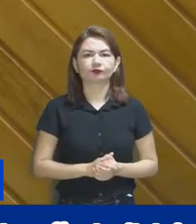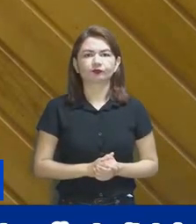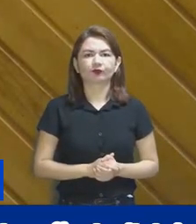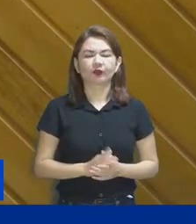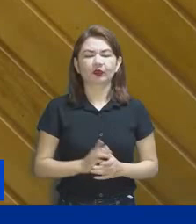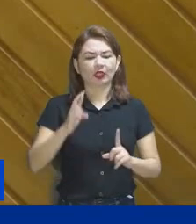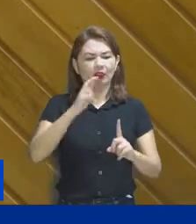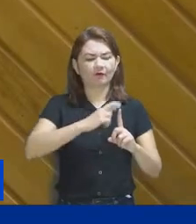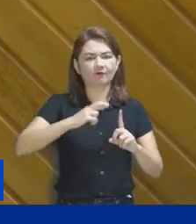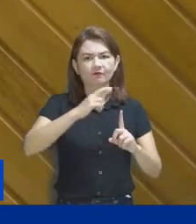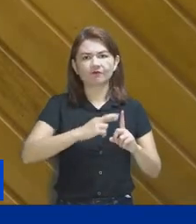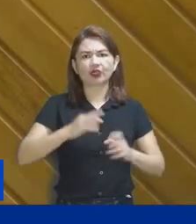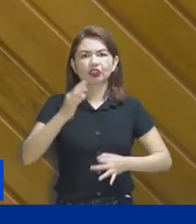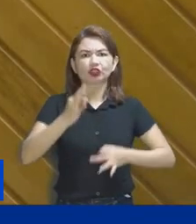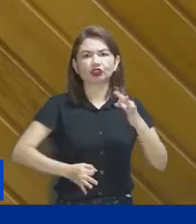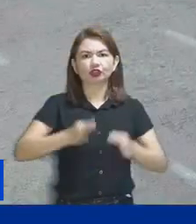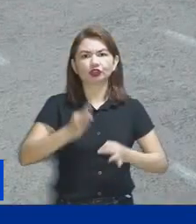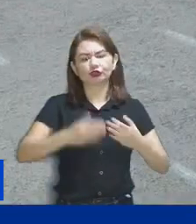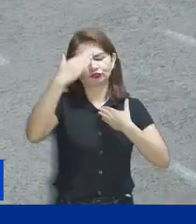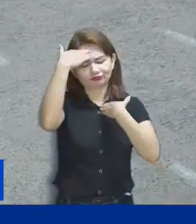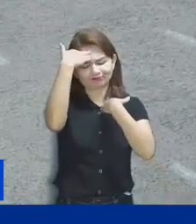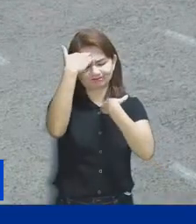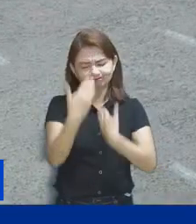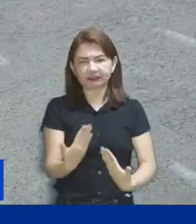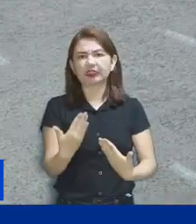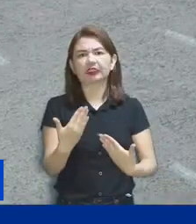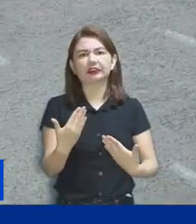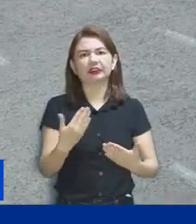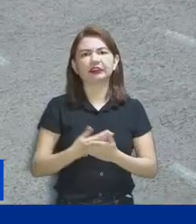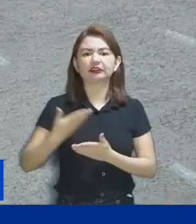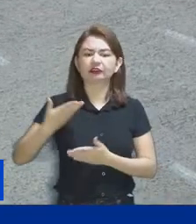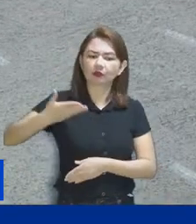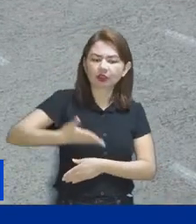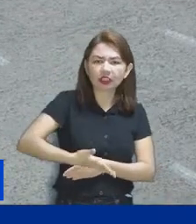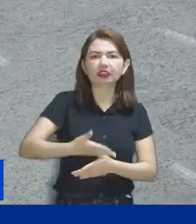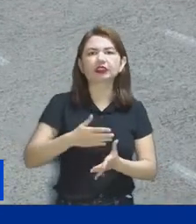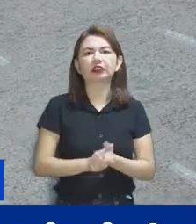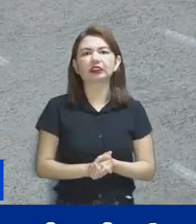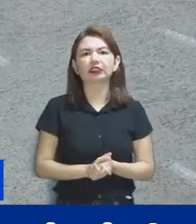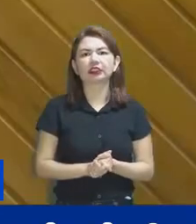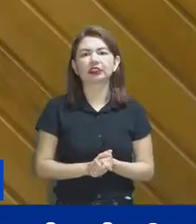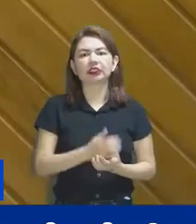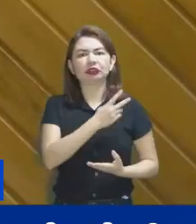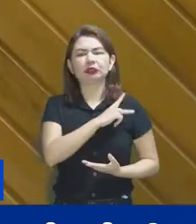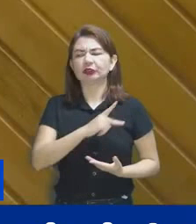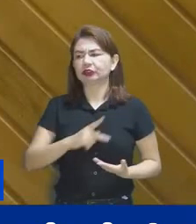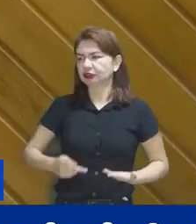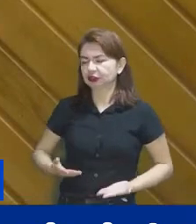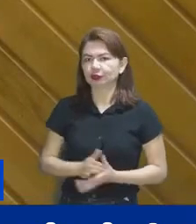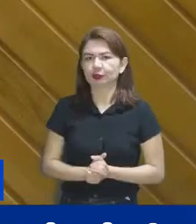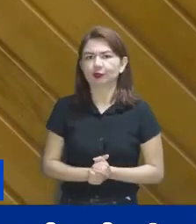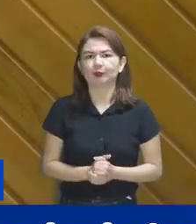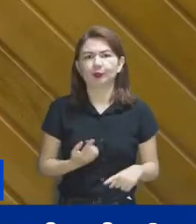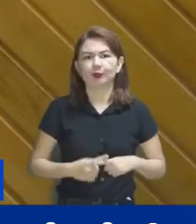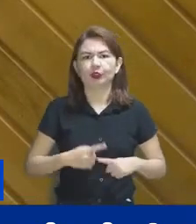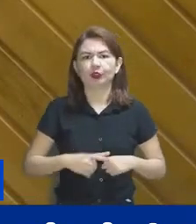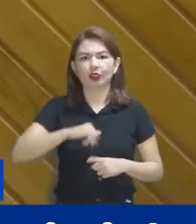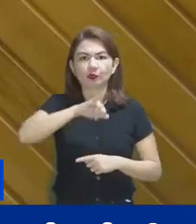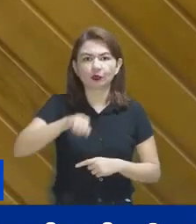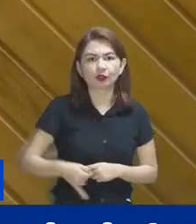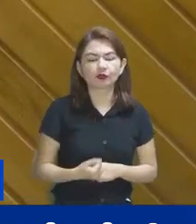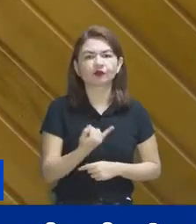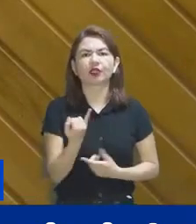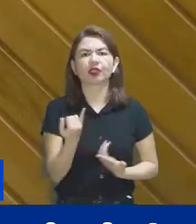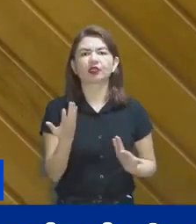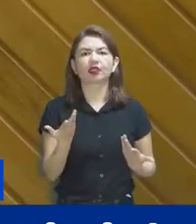investigação judicial. Nesses termos, eu agradeço mais uma vez a oportunidade, doutor Lage, de estar aqui presente, que, aproveitando